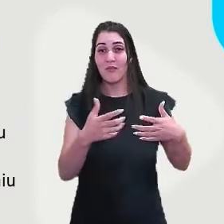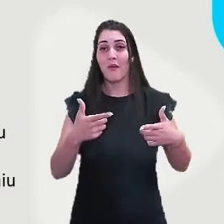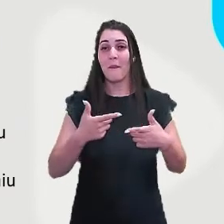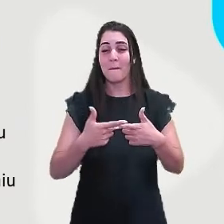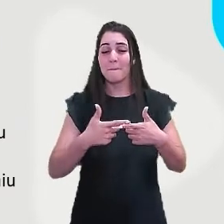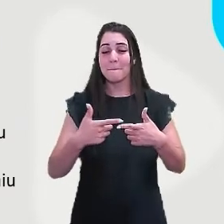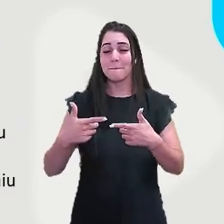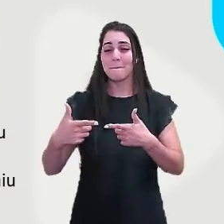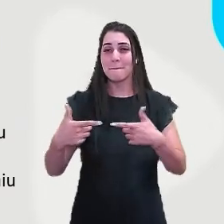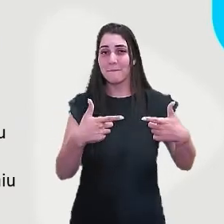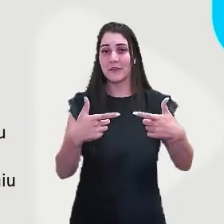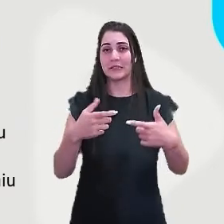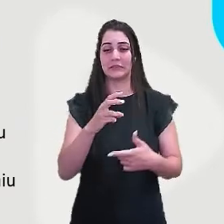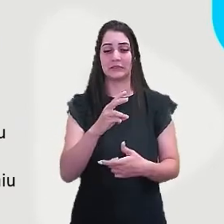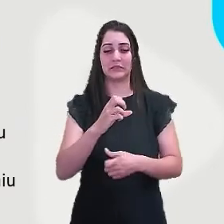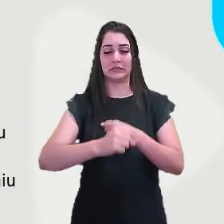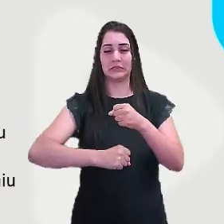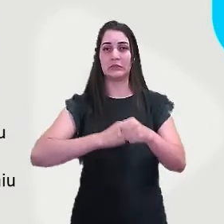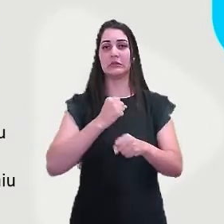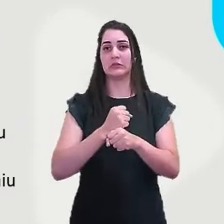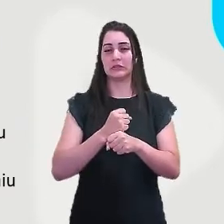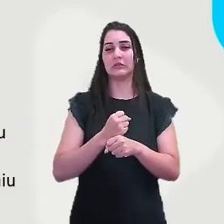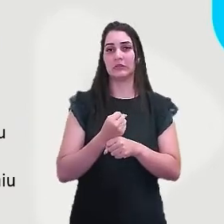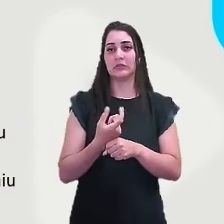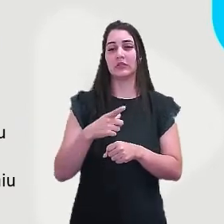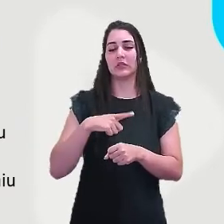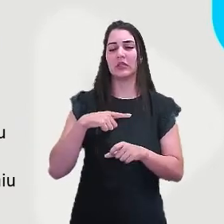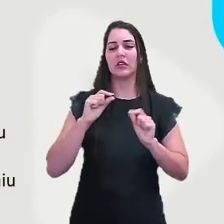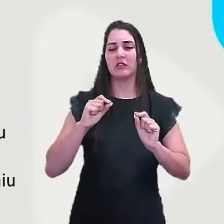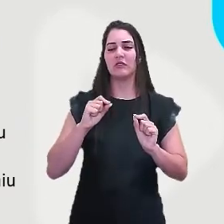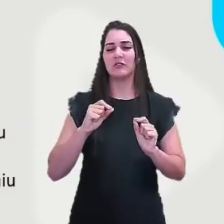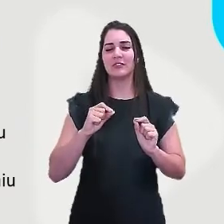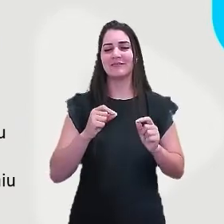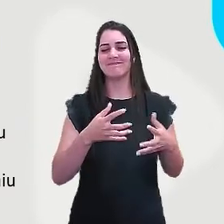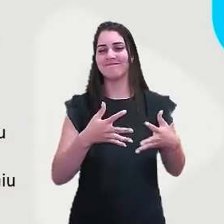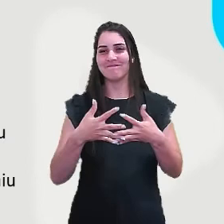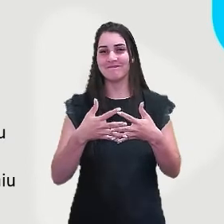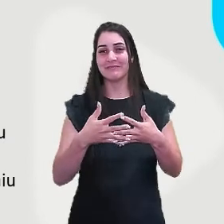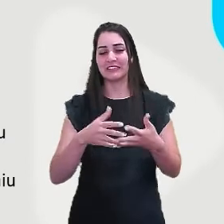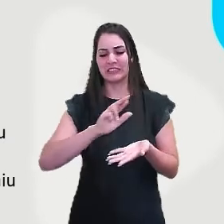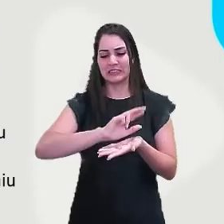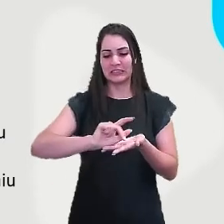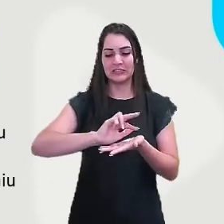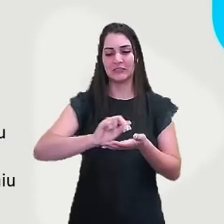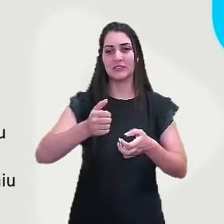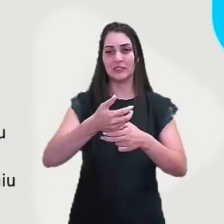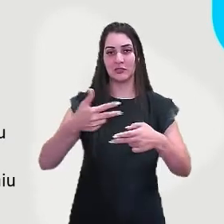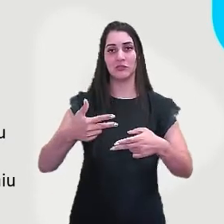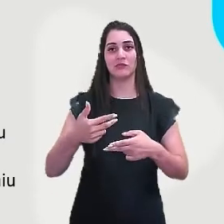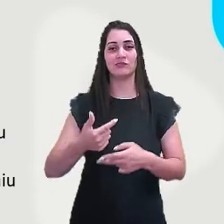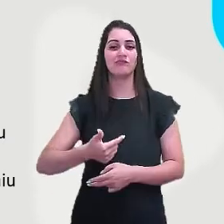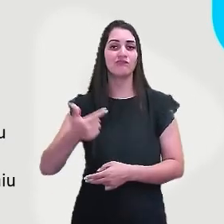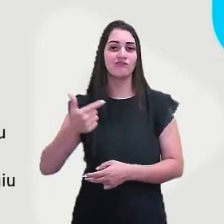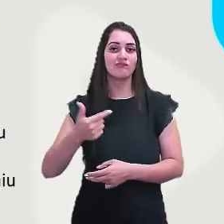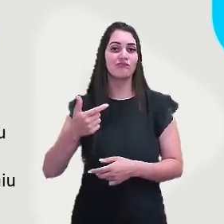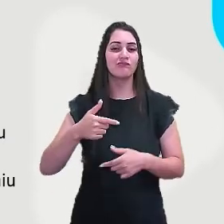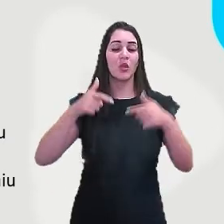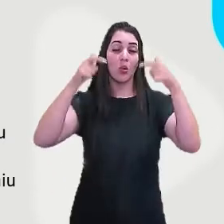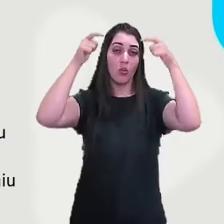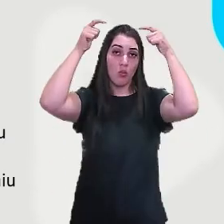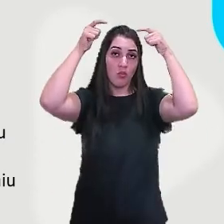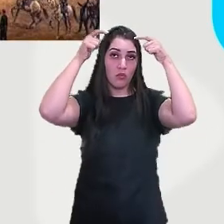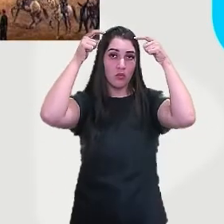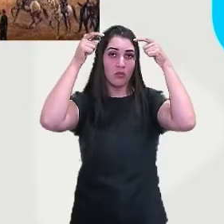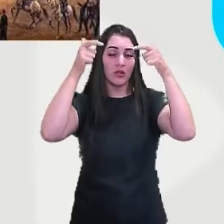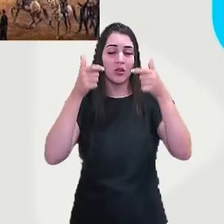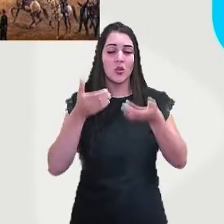observem que foi uma confluência de vários fatores para que o Segundo Reinado encaminhasse